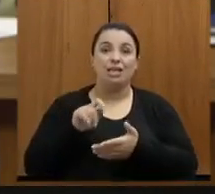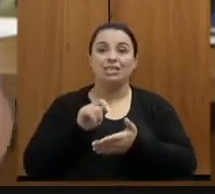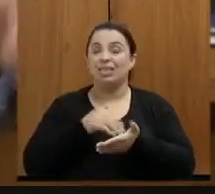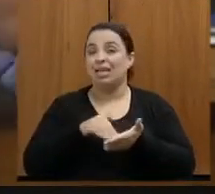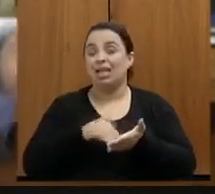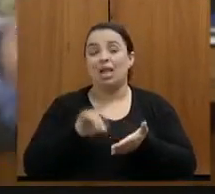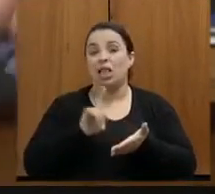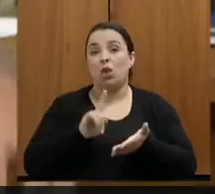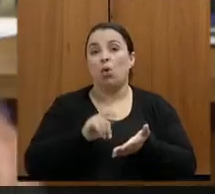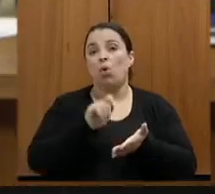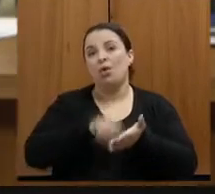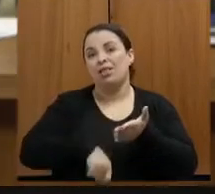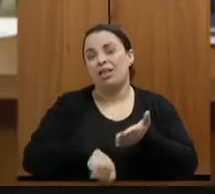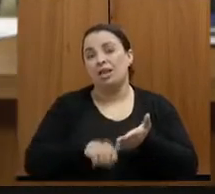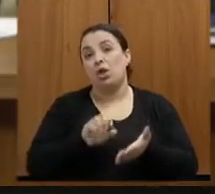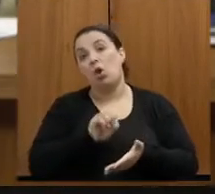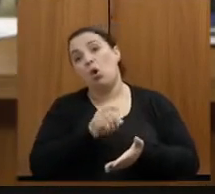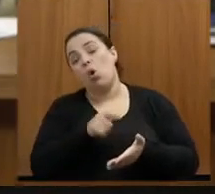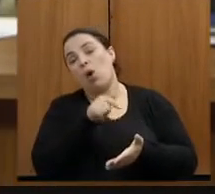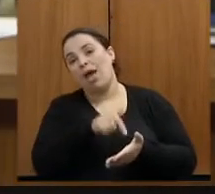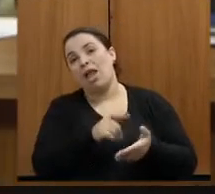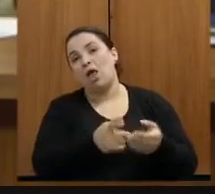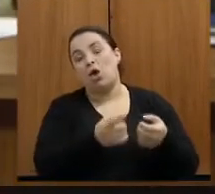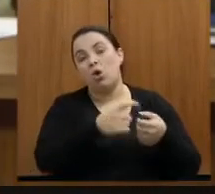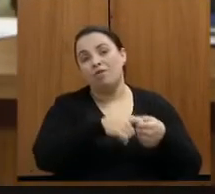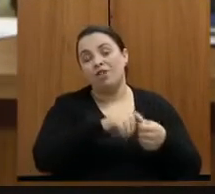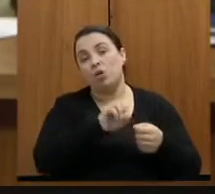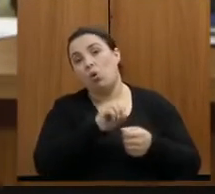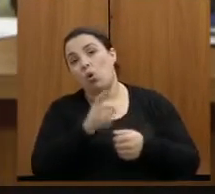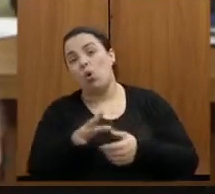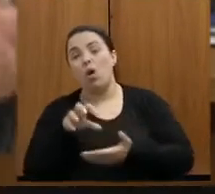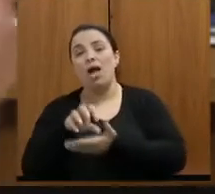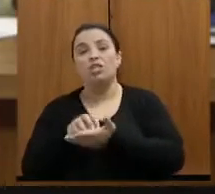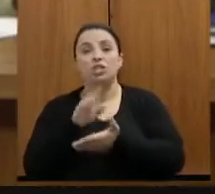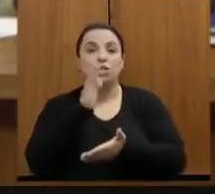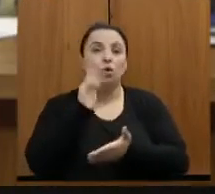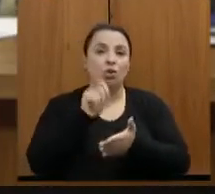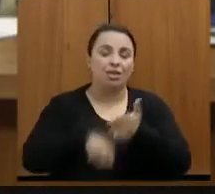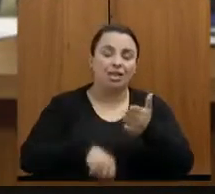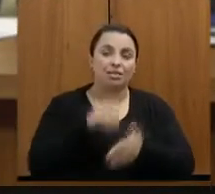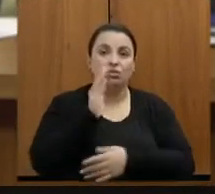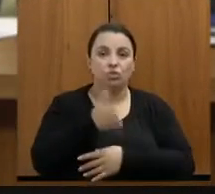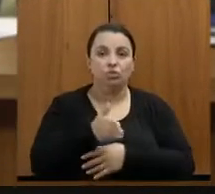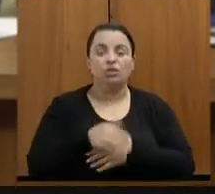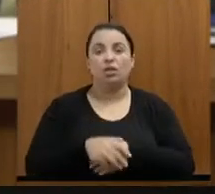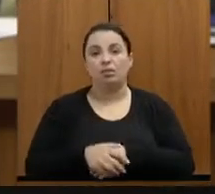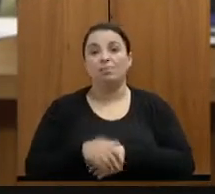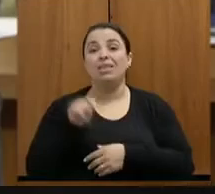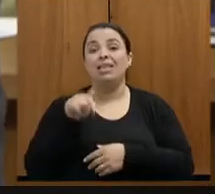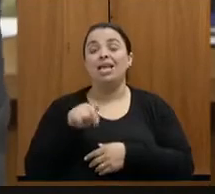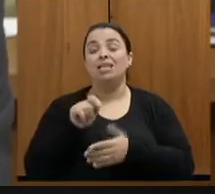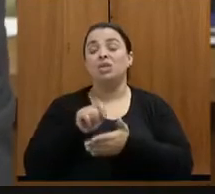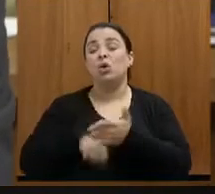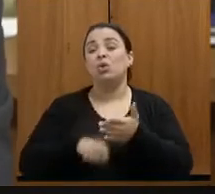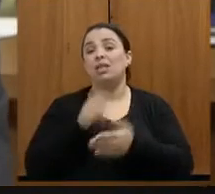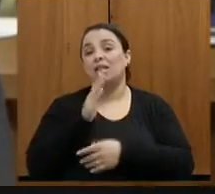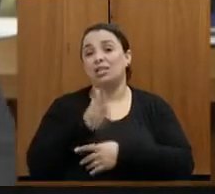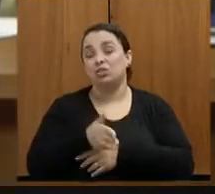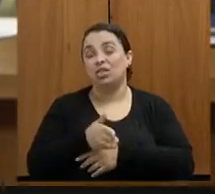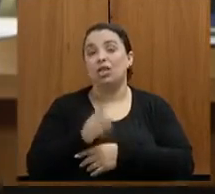entra via convênio, ou a agência entra fazendo a contratação direta. E aí, essa contratação, toda a equipe técnica